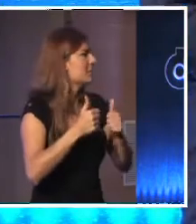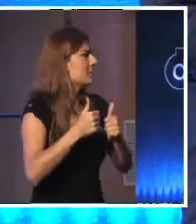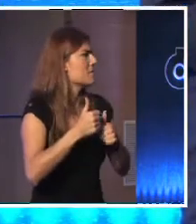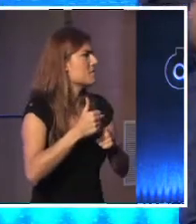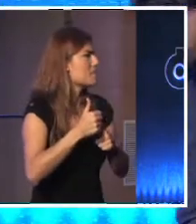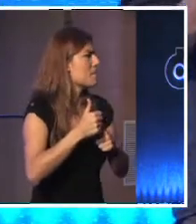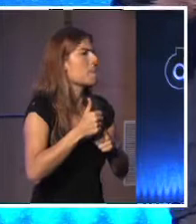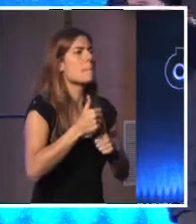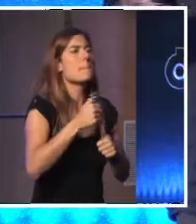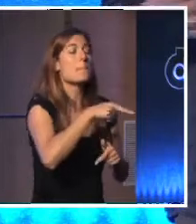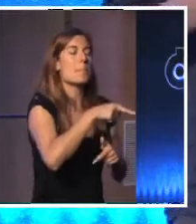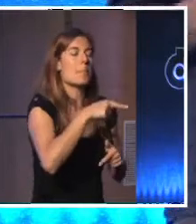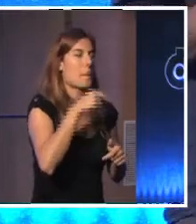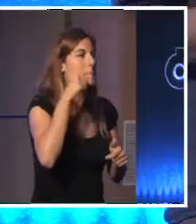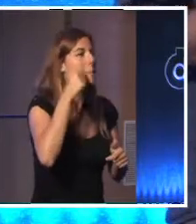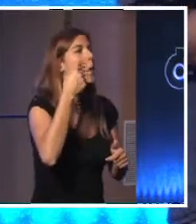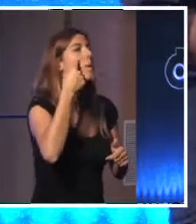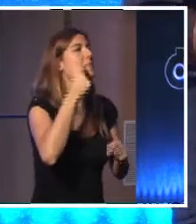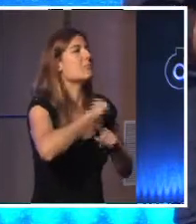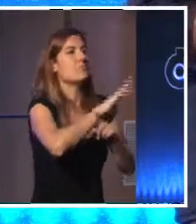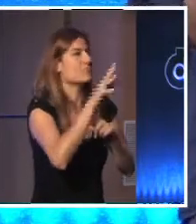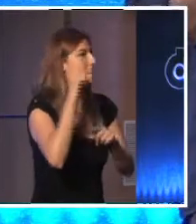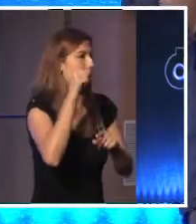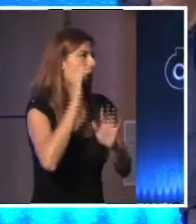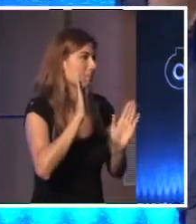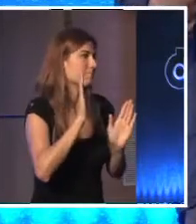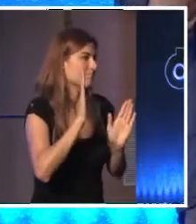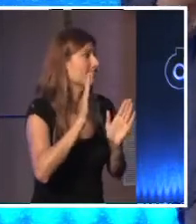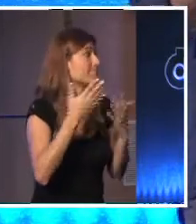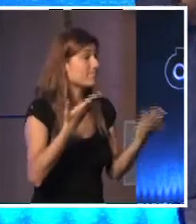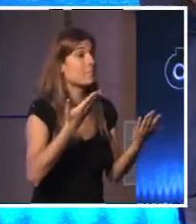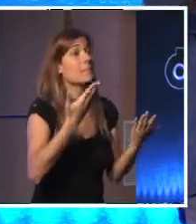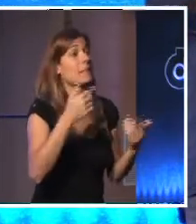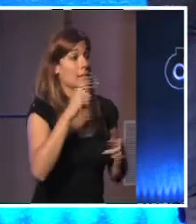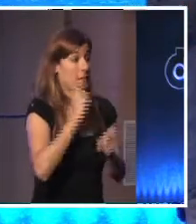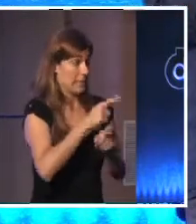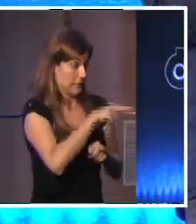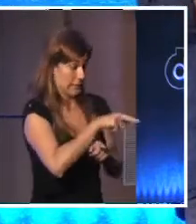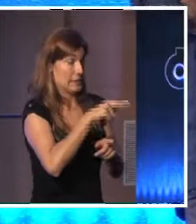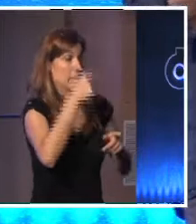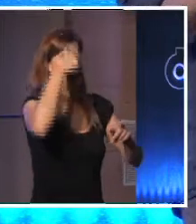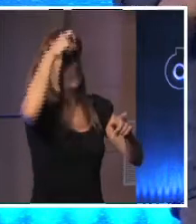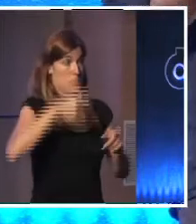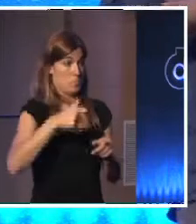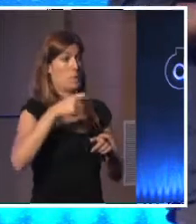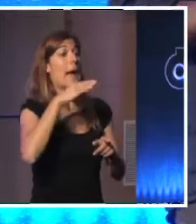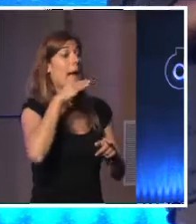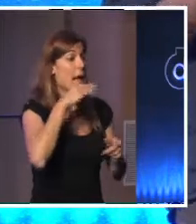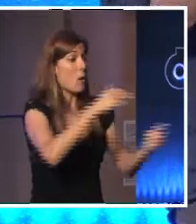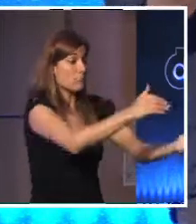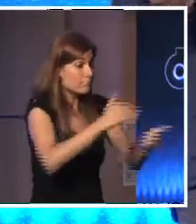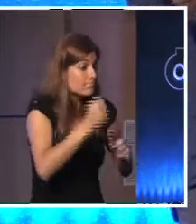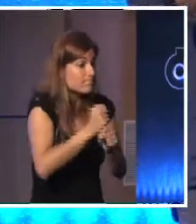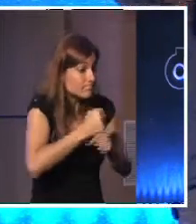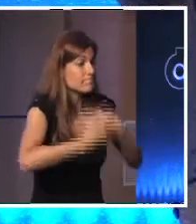conhecido. Não é conhecida esta faceta, é só isso. Uhum. E, aliás, é quando alguém tiver um cão deste a trabalhar...